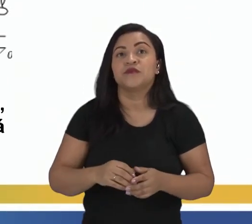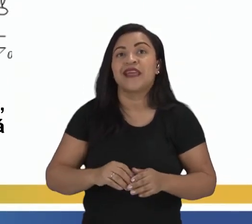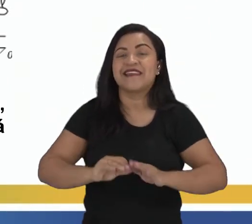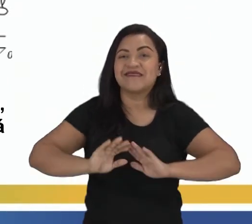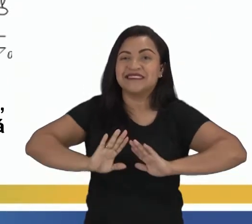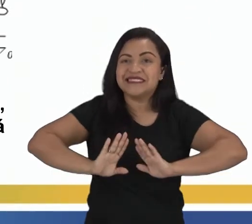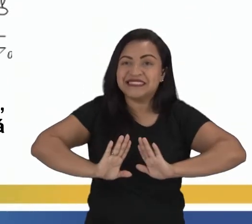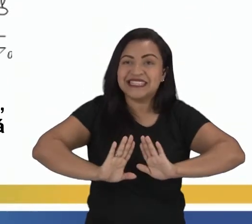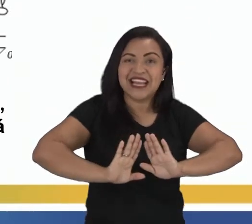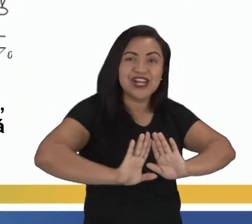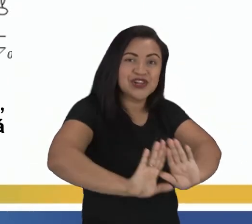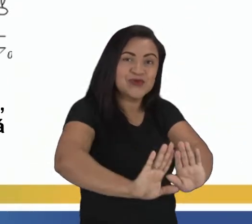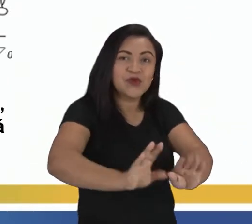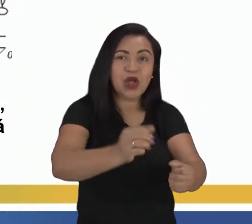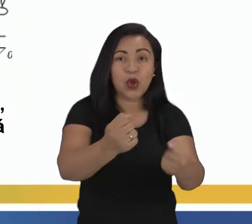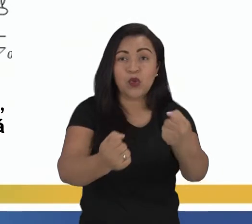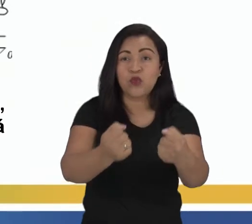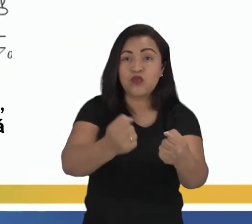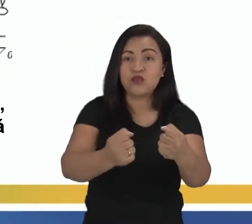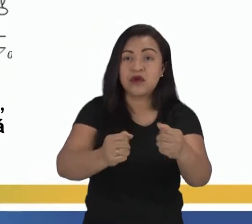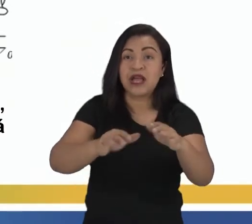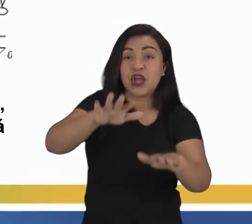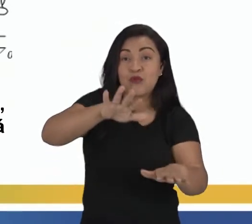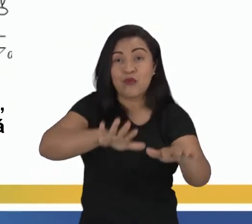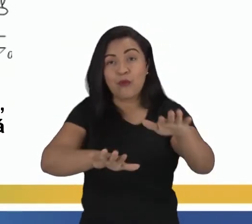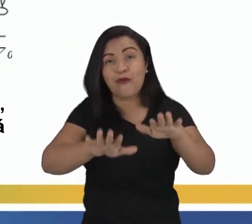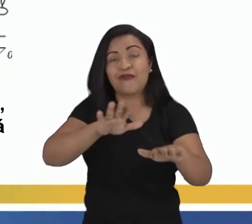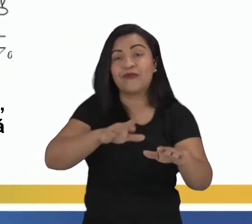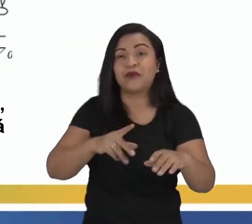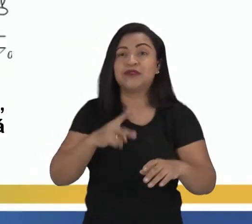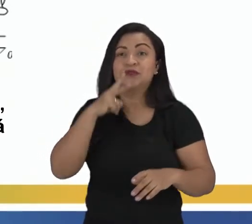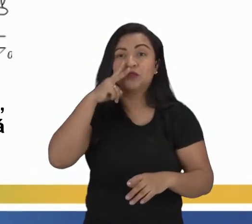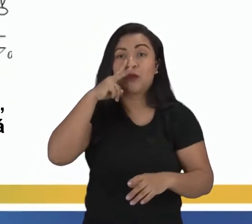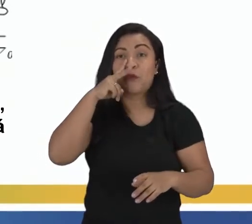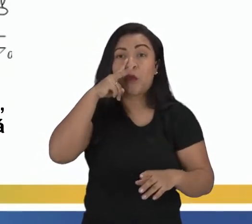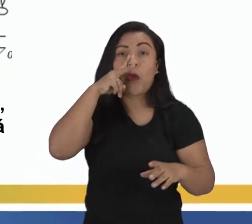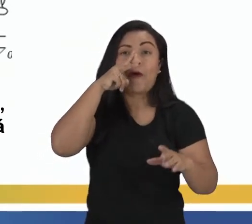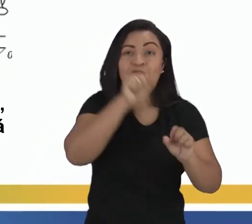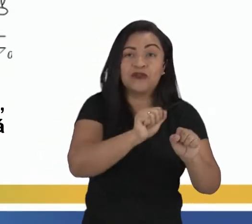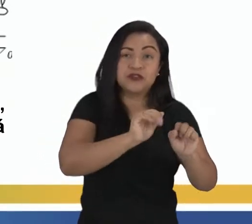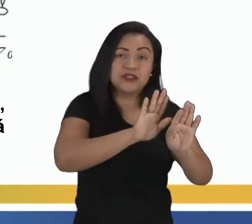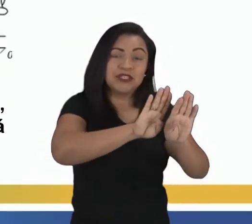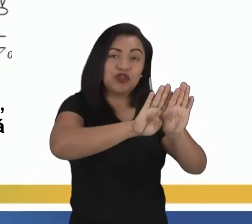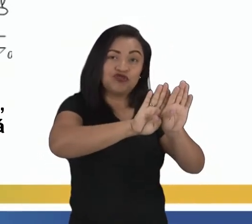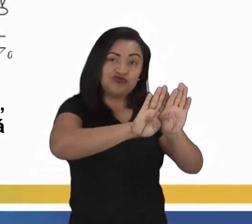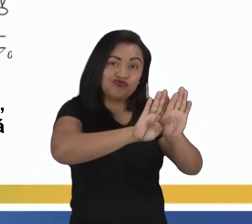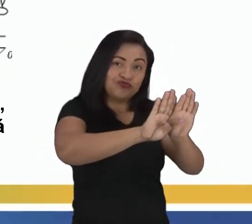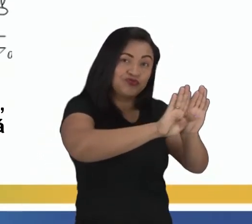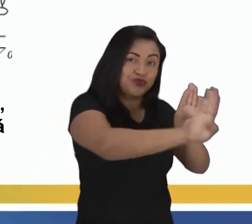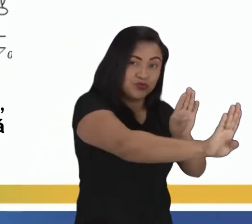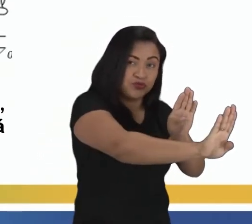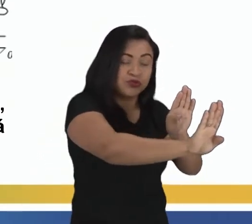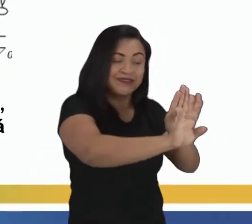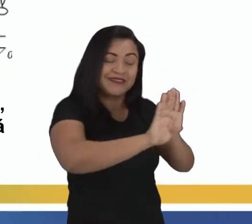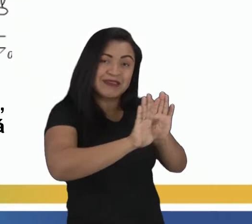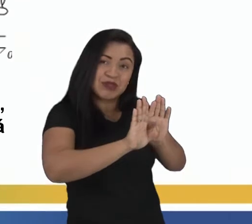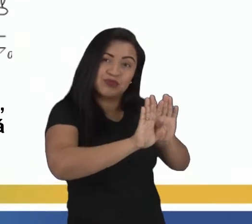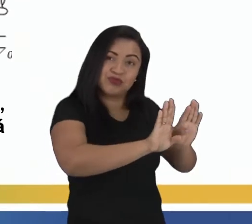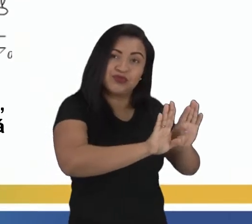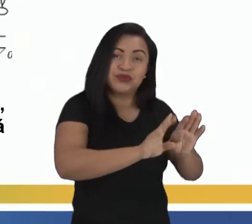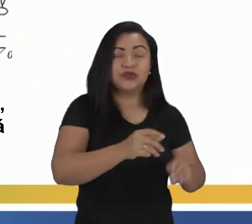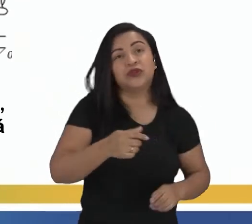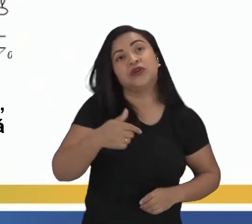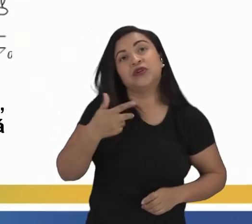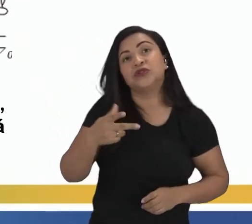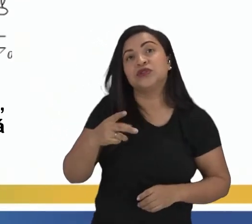carro, colocando em movimento, aplicamos uma força sobre ele. A força de reação do carro está no sentido oposto ao da